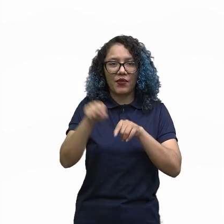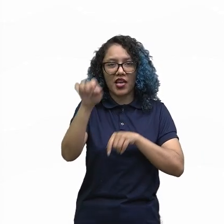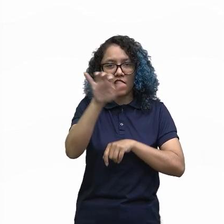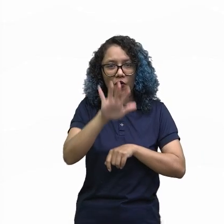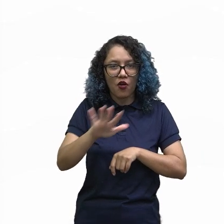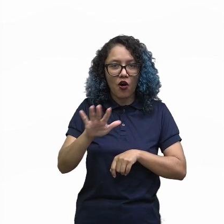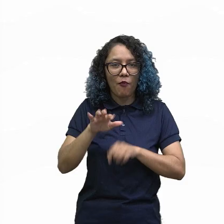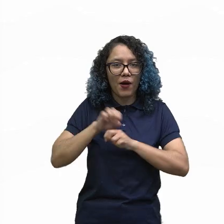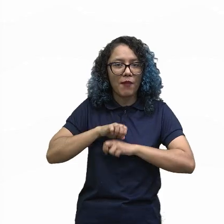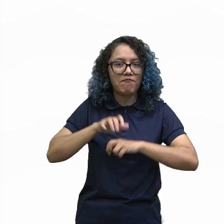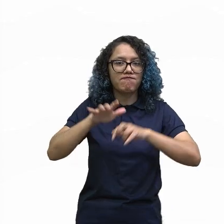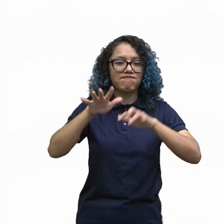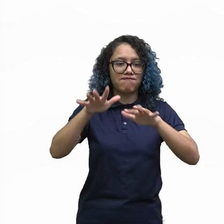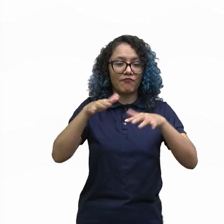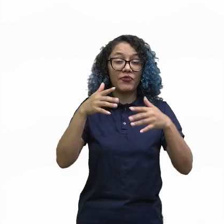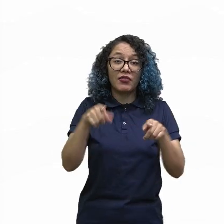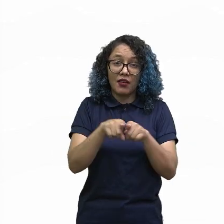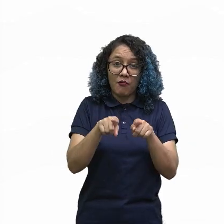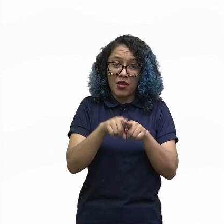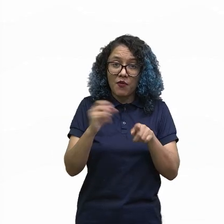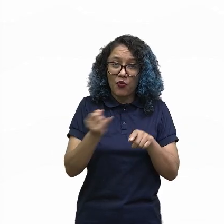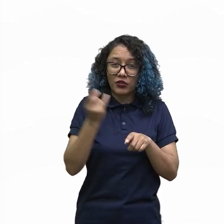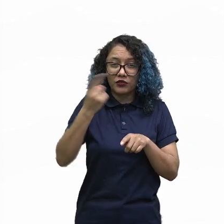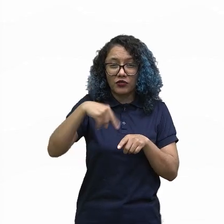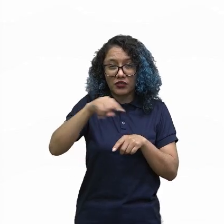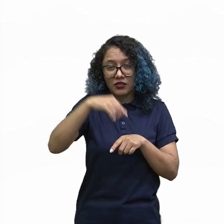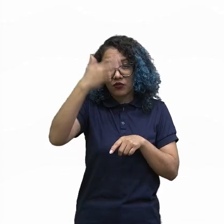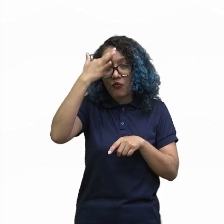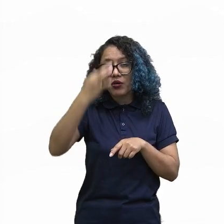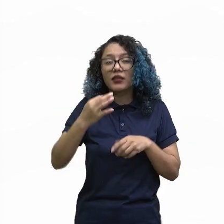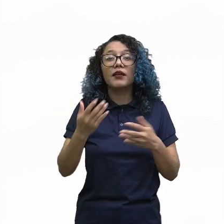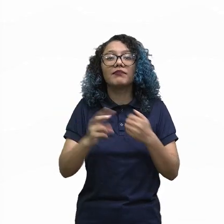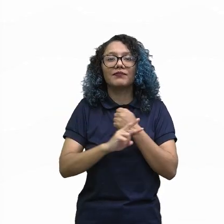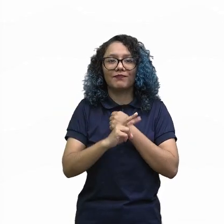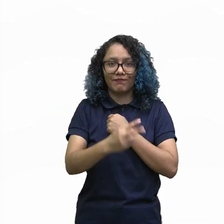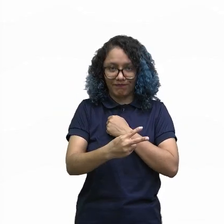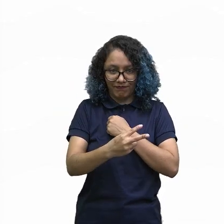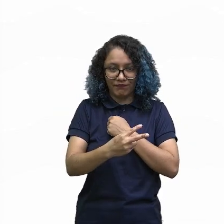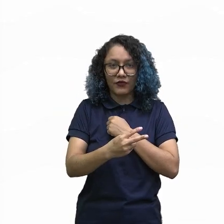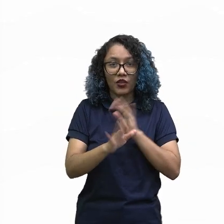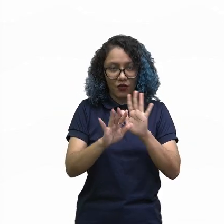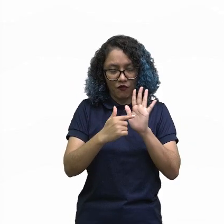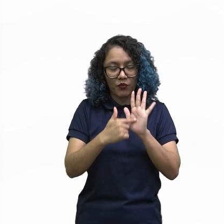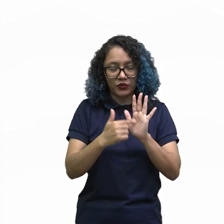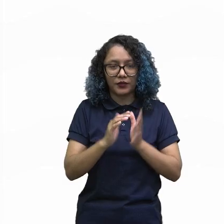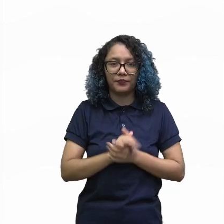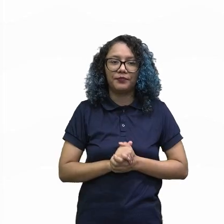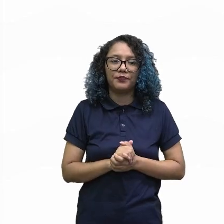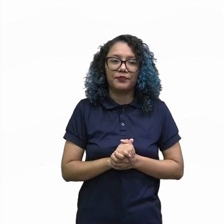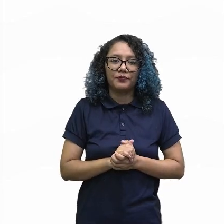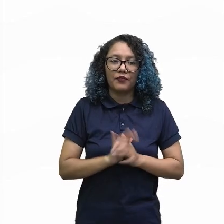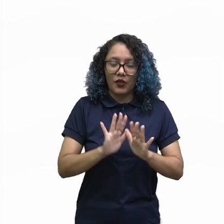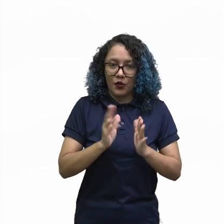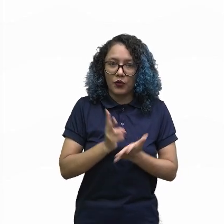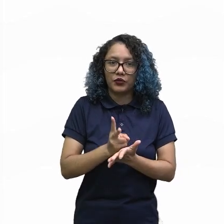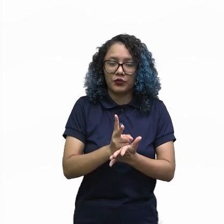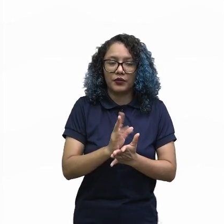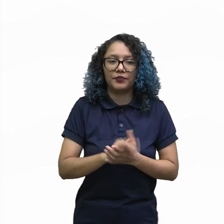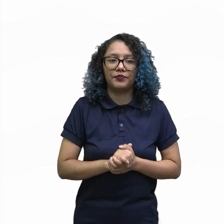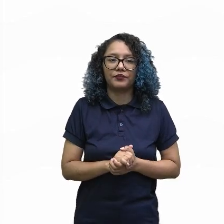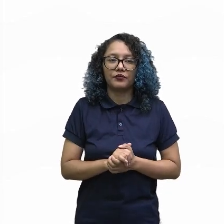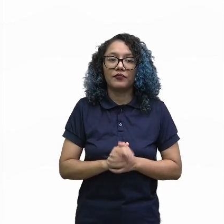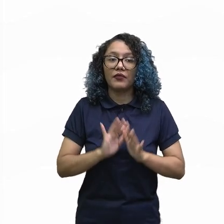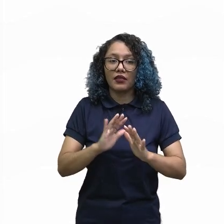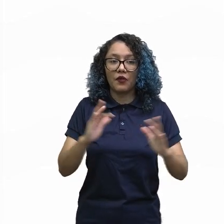você entender as consequências disso. A gente vai ver daqui a pouco. Mas continuando, a